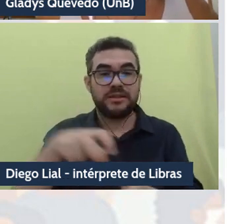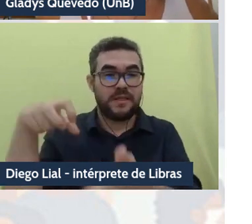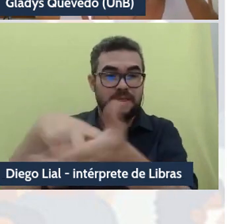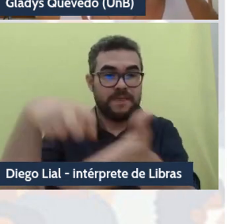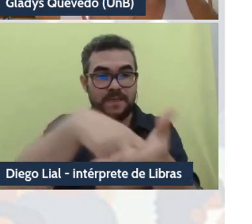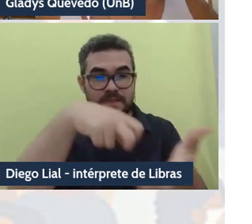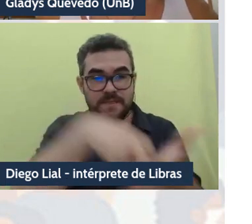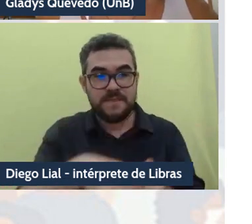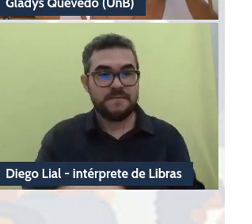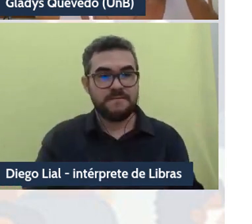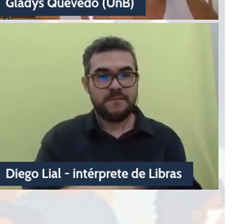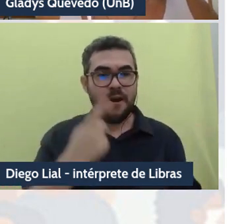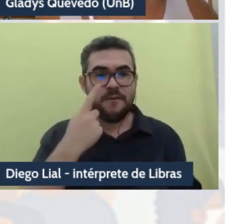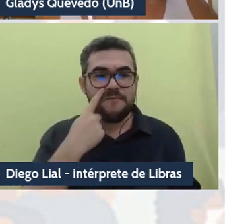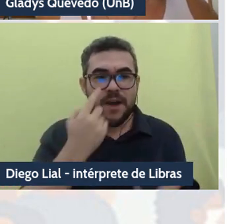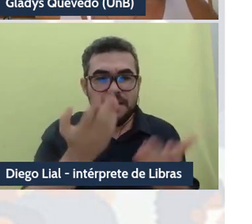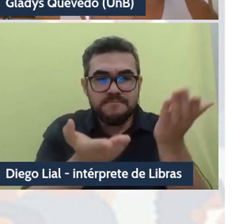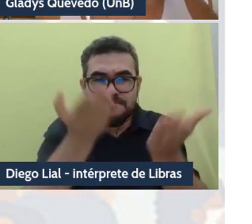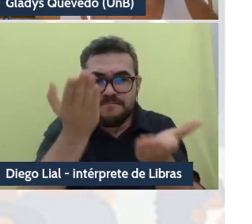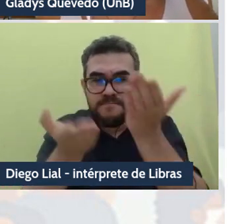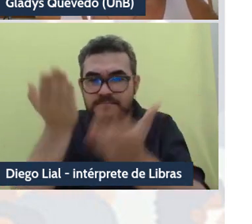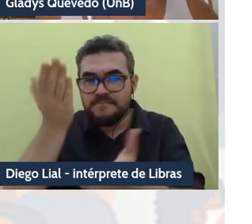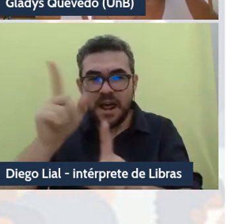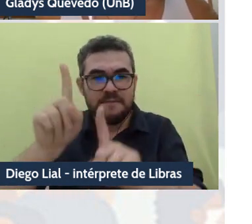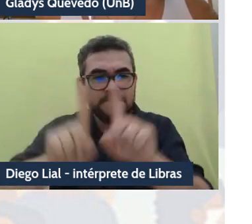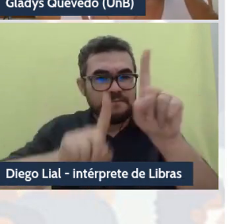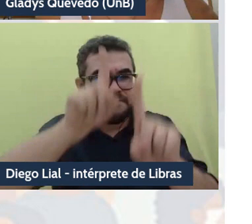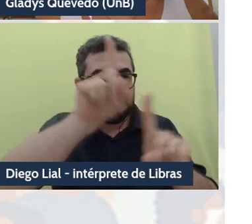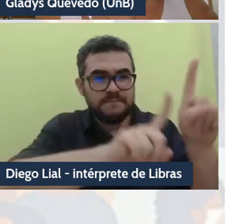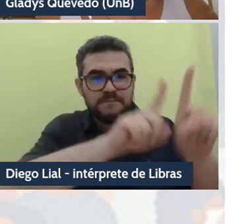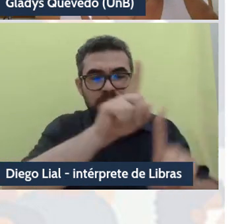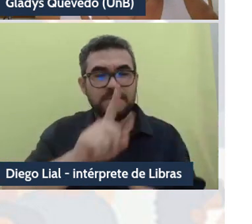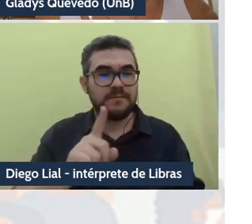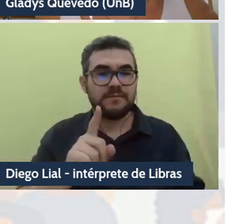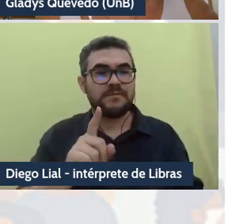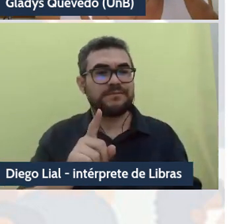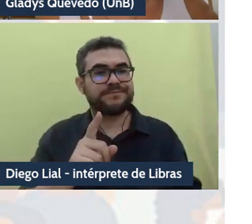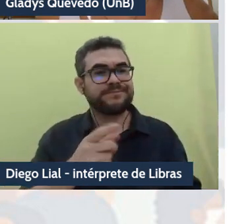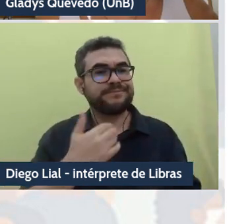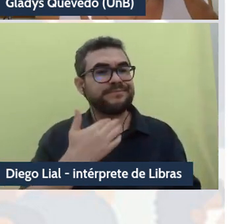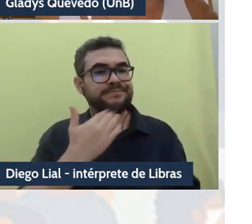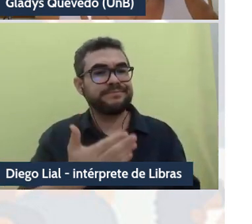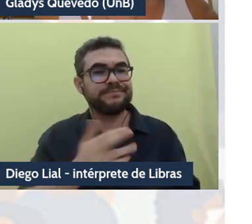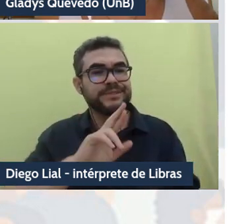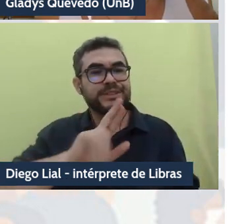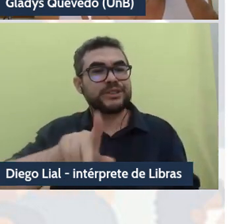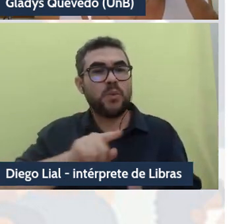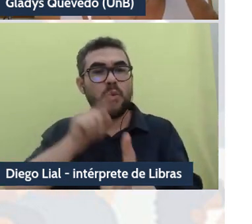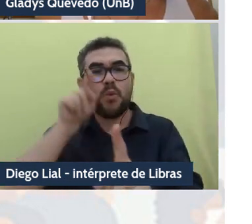não como uma forma de impulsionar o ensino e aprendizagem, né?